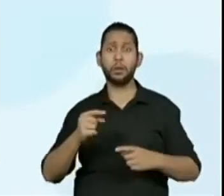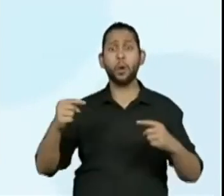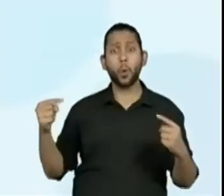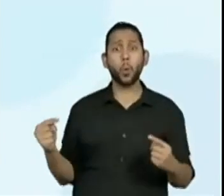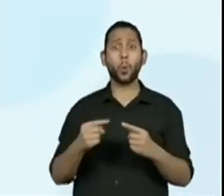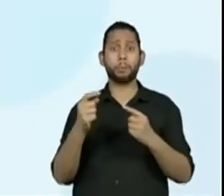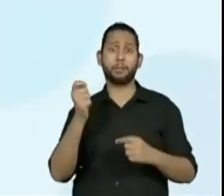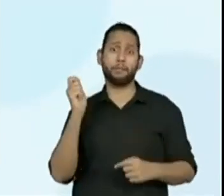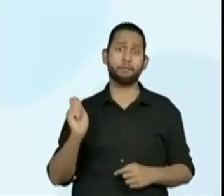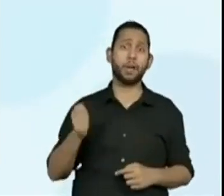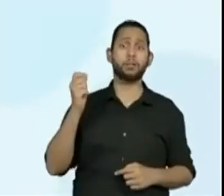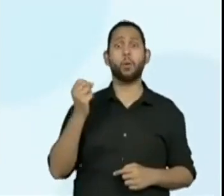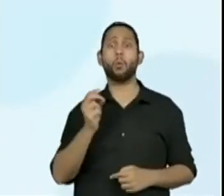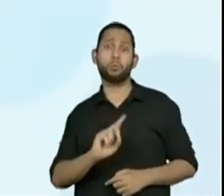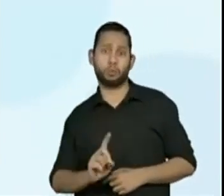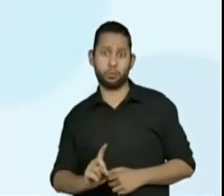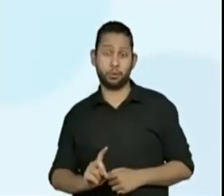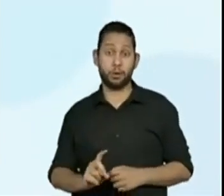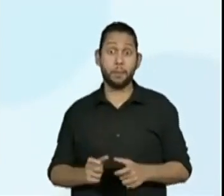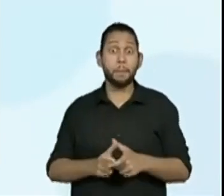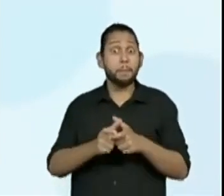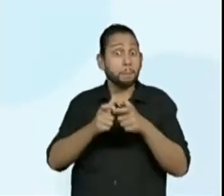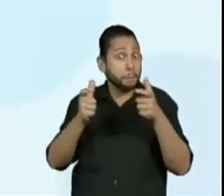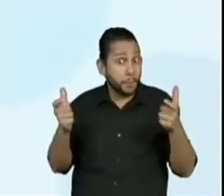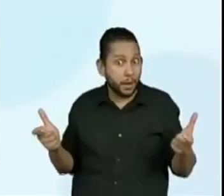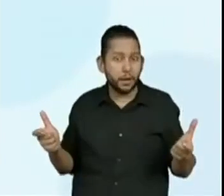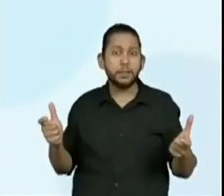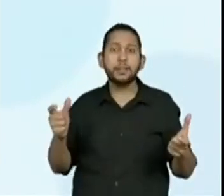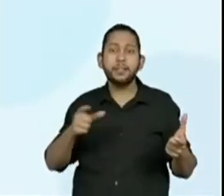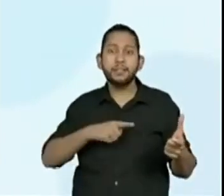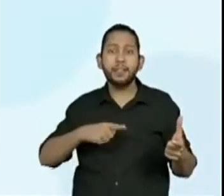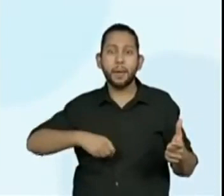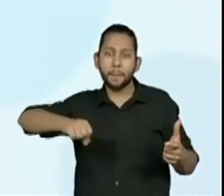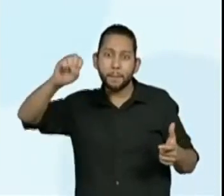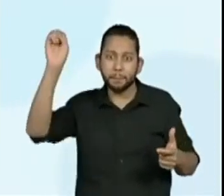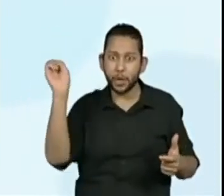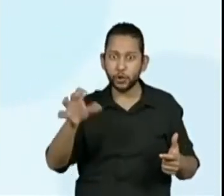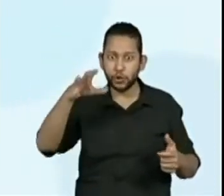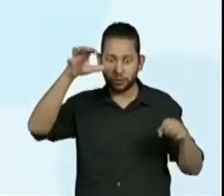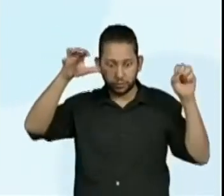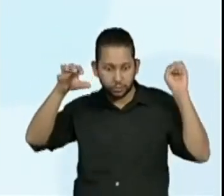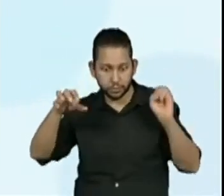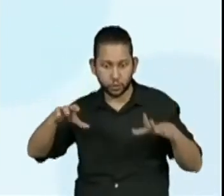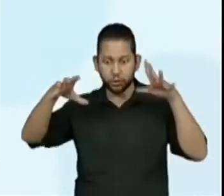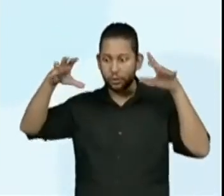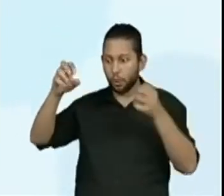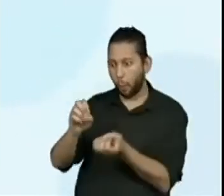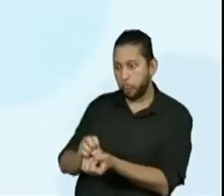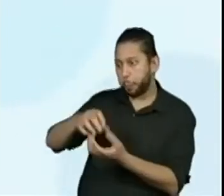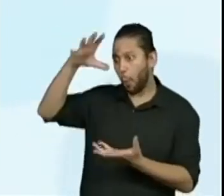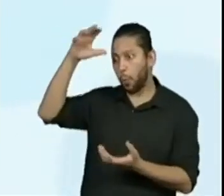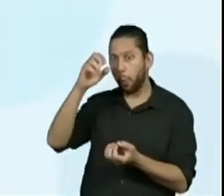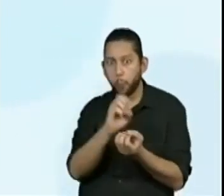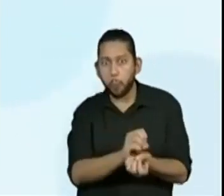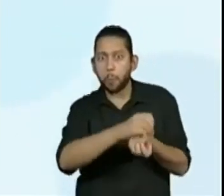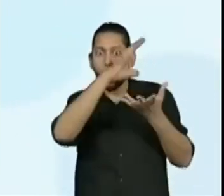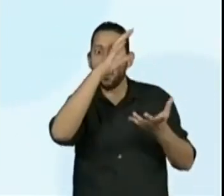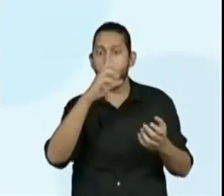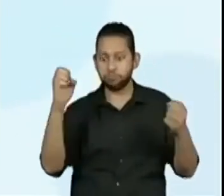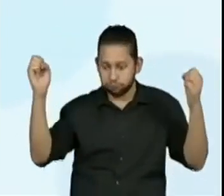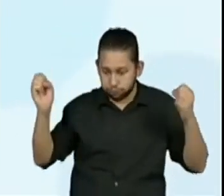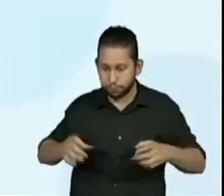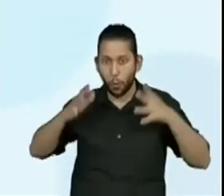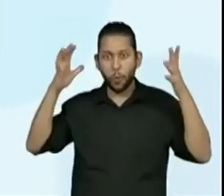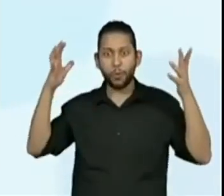presença de fadas, mas estão repletos de magia e encantamento. Que legal isso.